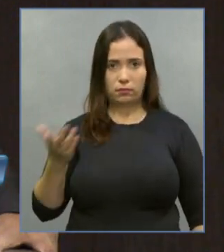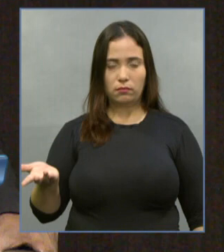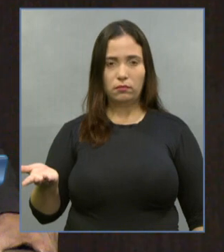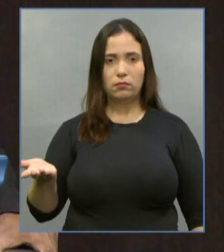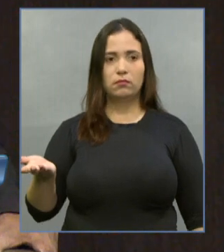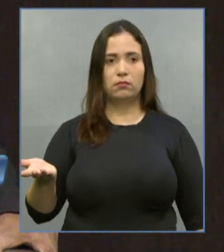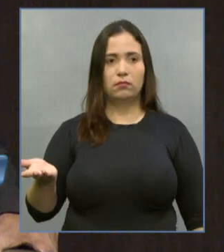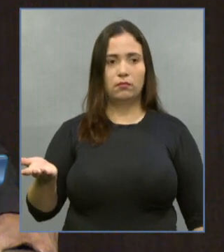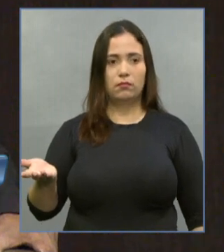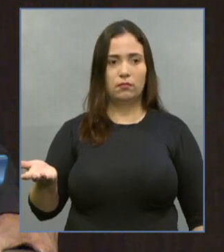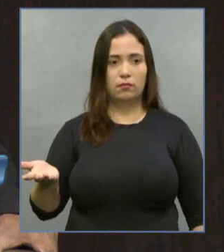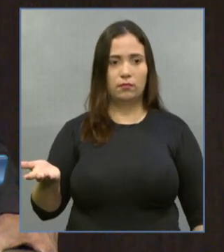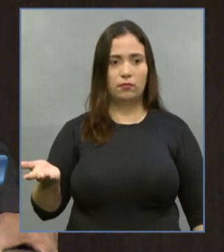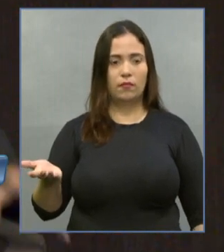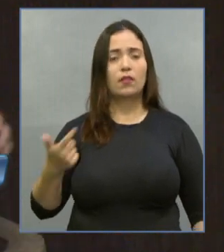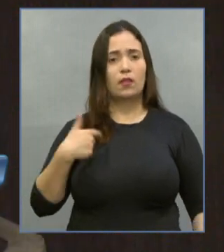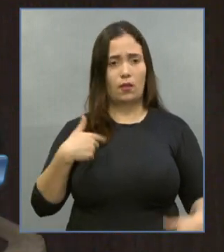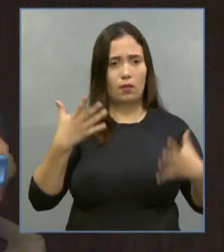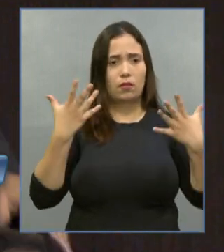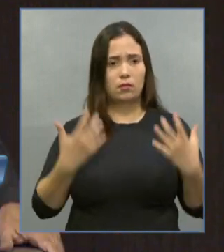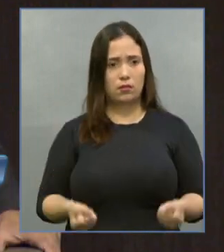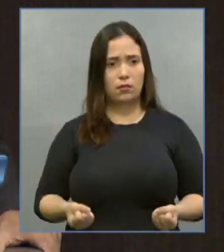absolutamente favorável